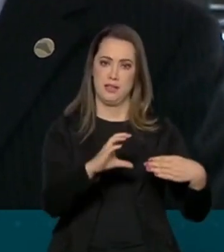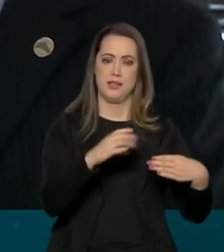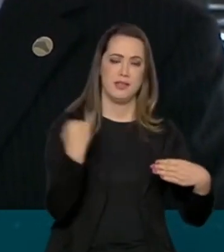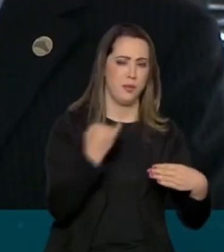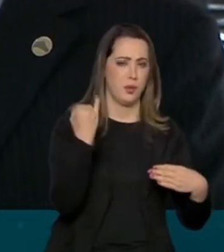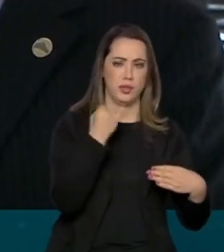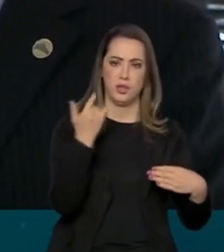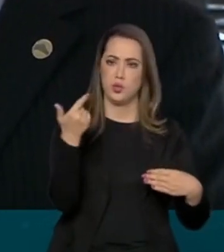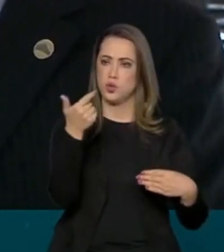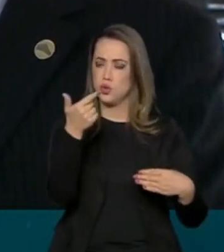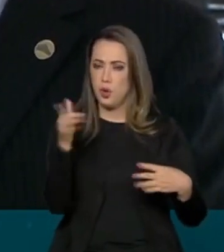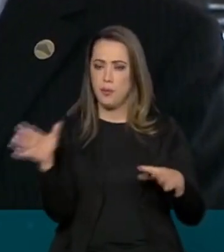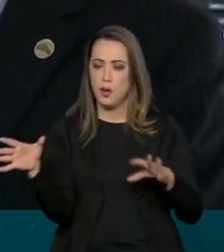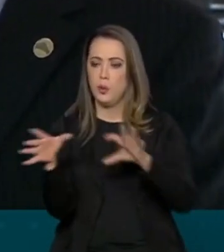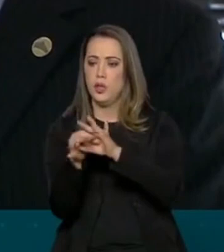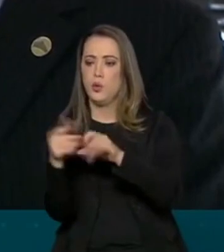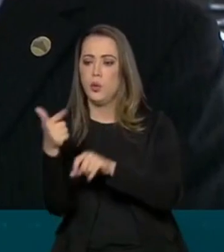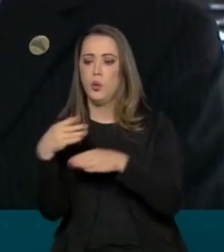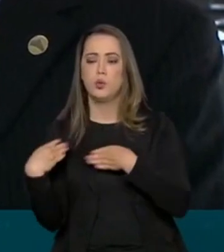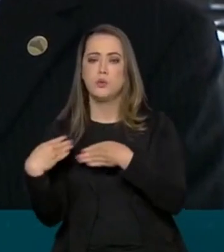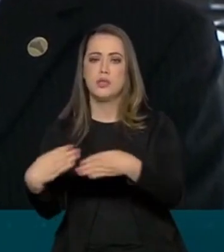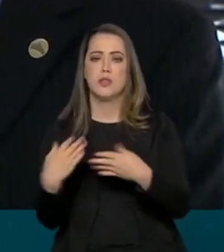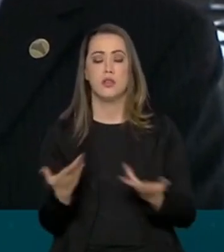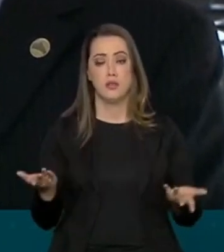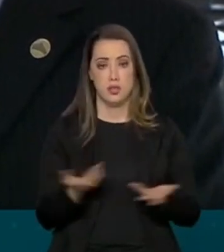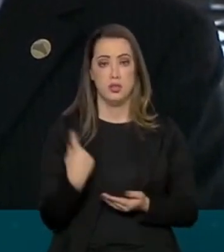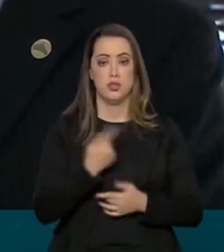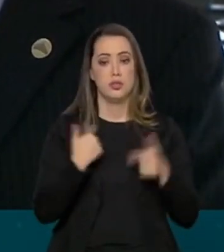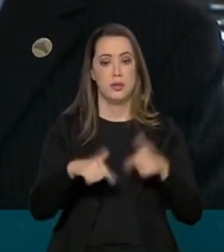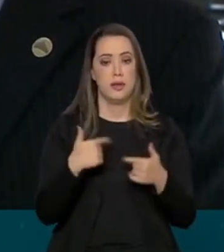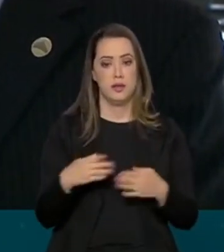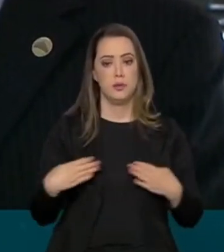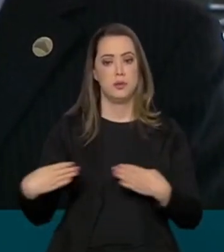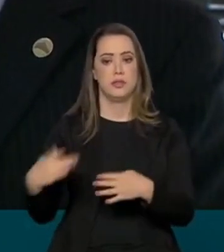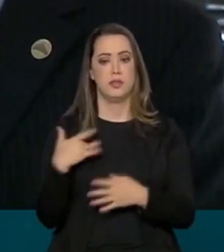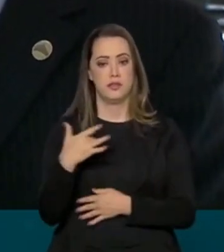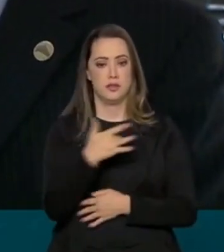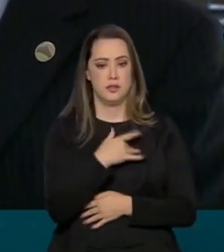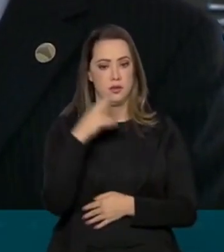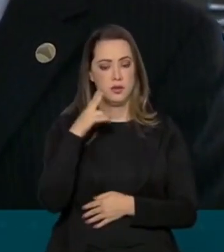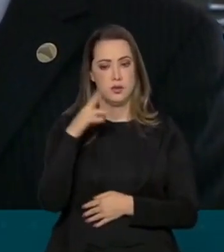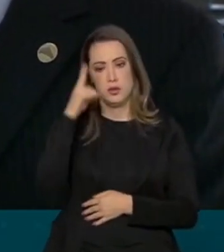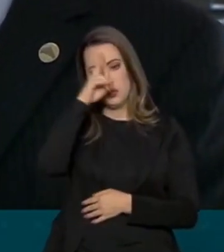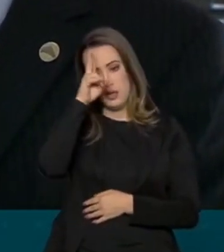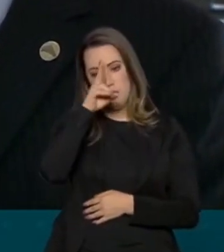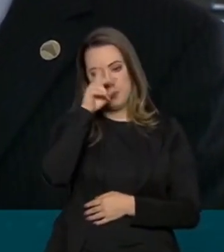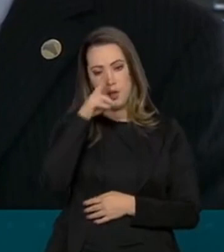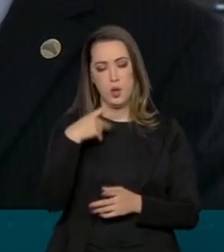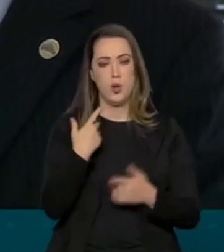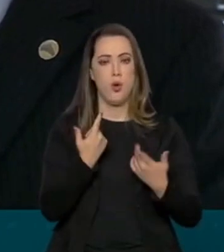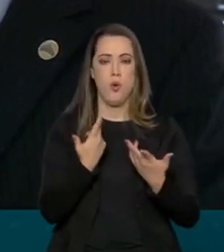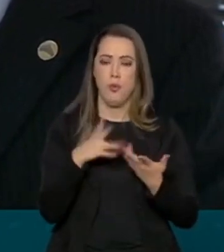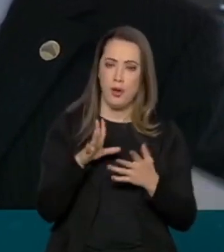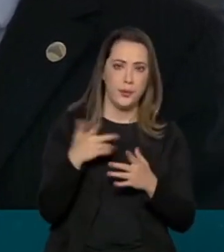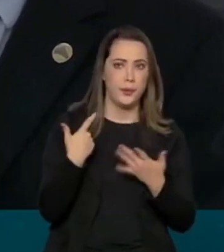outros ministérios. E atualmente a gente tem trabalhado muito com o Ministério da Saúde. Imagine uma corrida de bastão. Nós correndo